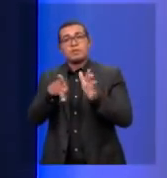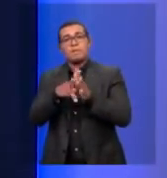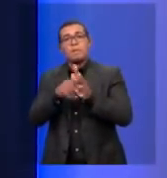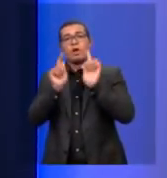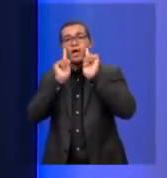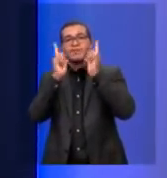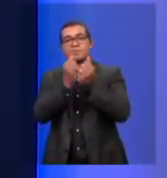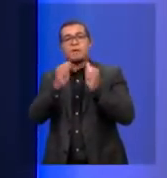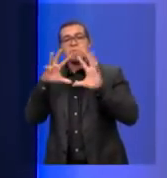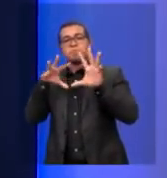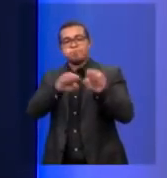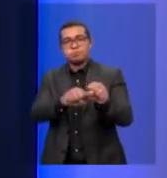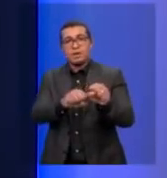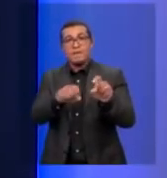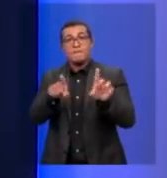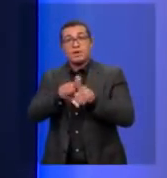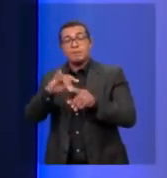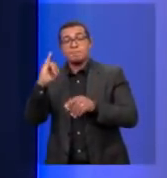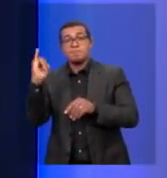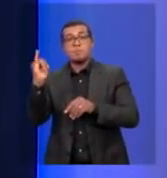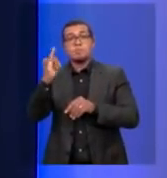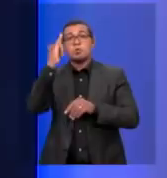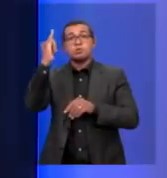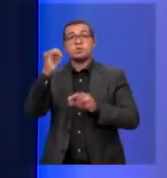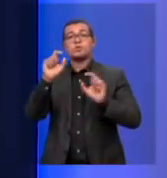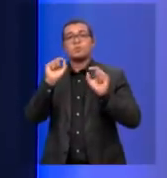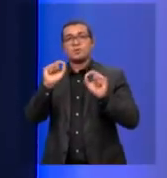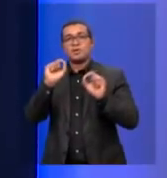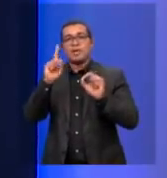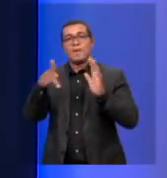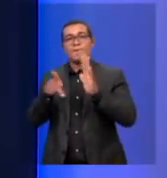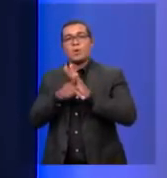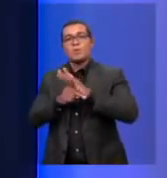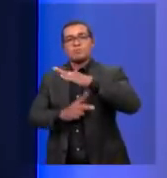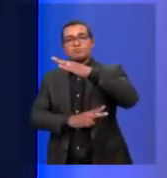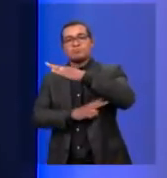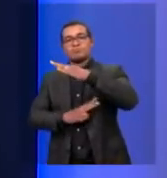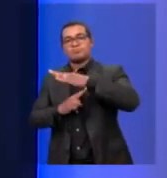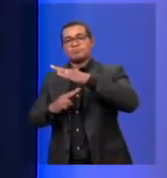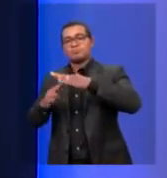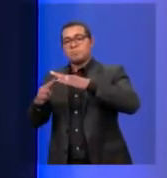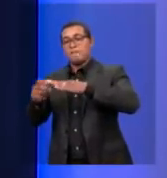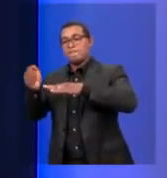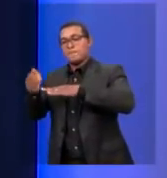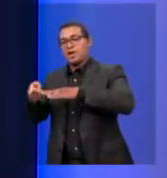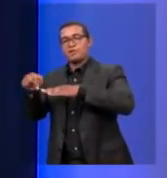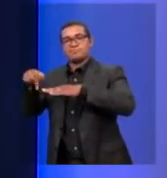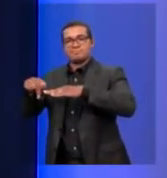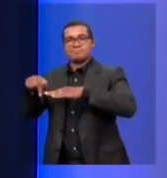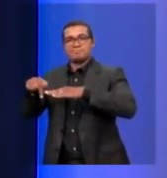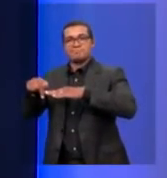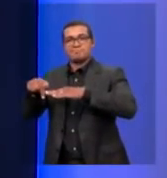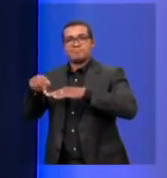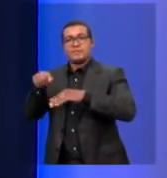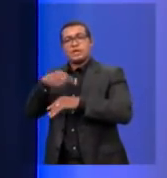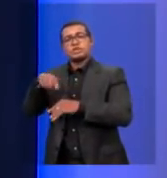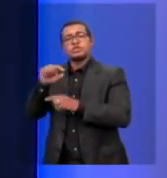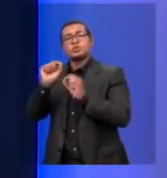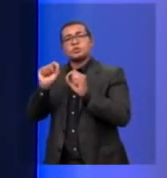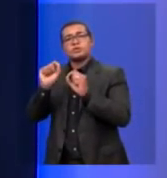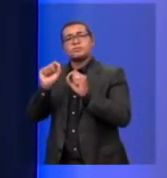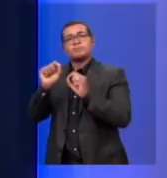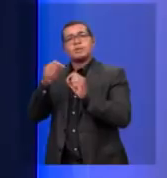eixo muito simbólico que foi inclusive o pedágio da rodovia só da terceira ponte do qual nós estamos